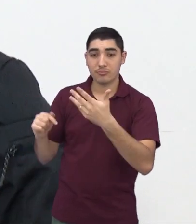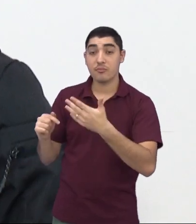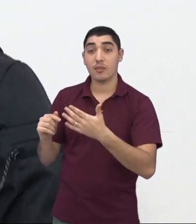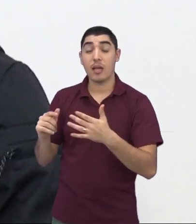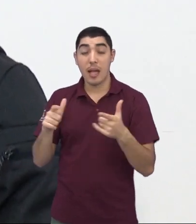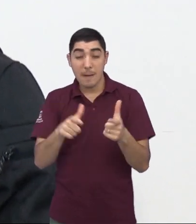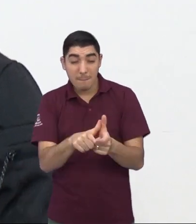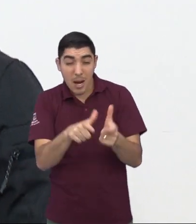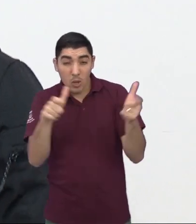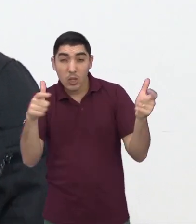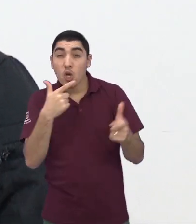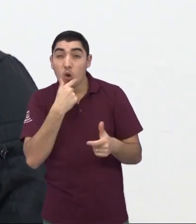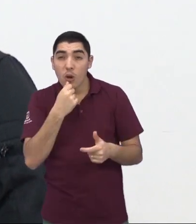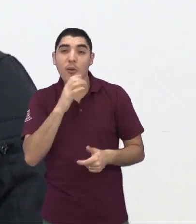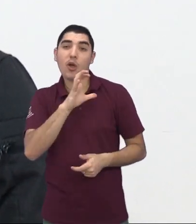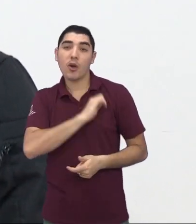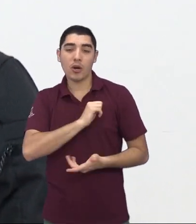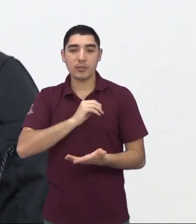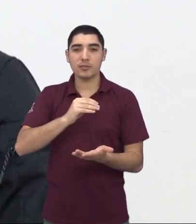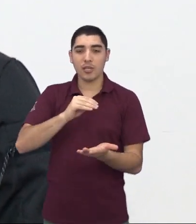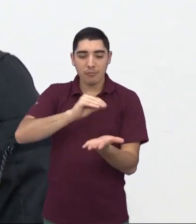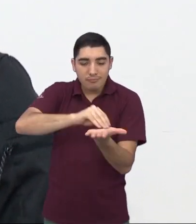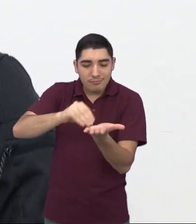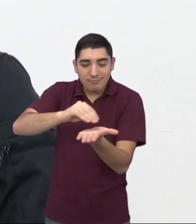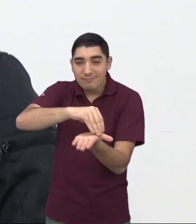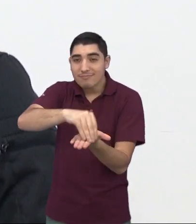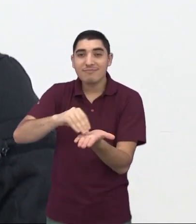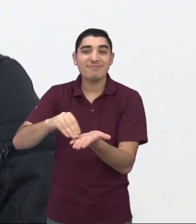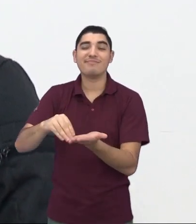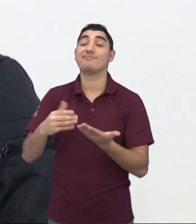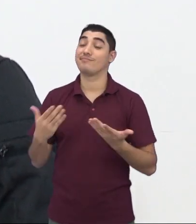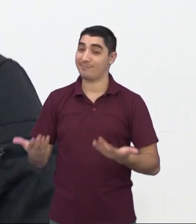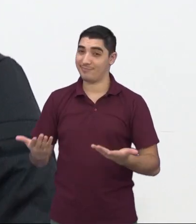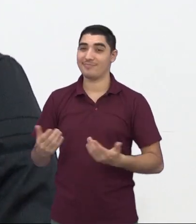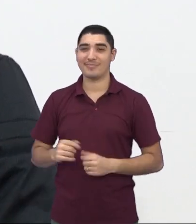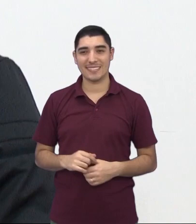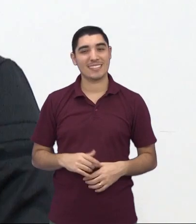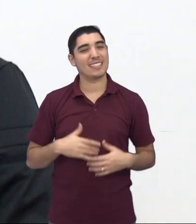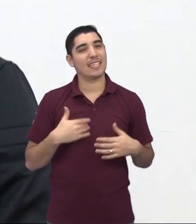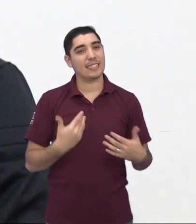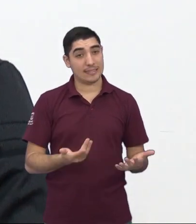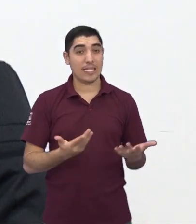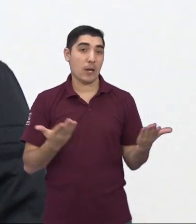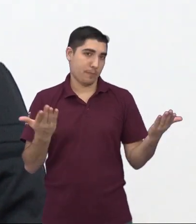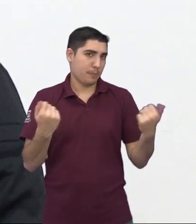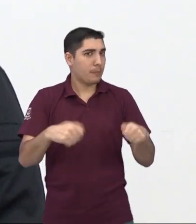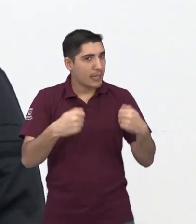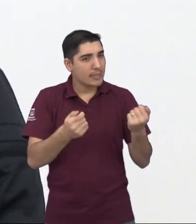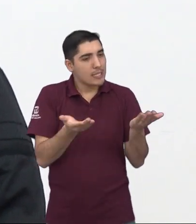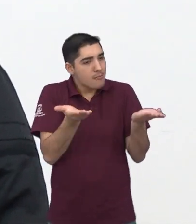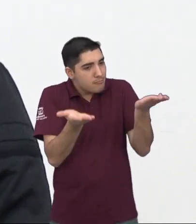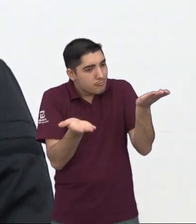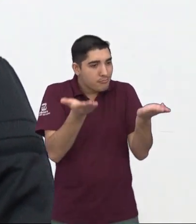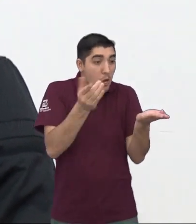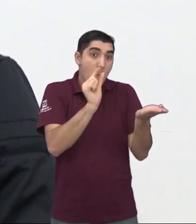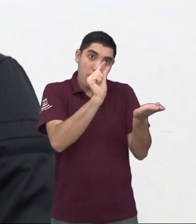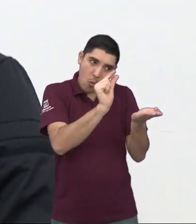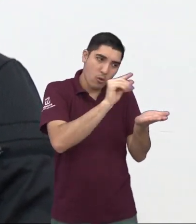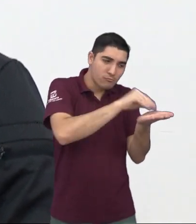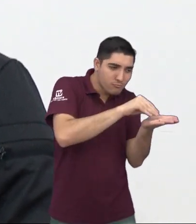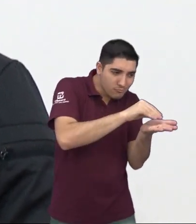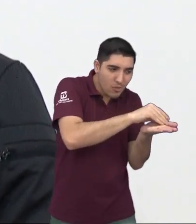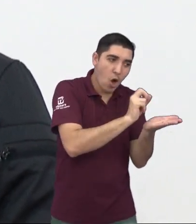dança, e os homens predominavam no jogo de tabuleiro. Era assim mesmo. Dá para equilibrar, né, Wesley? Jogar um pouquinho,